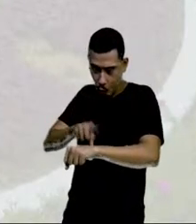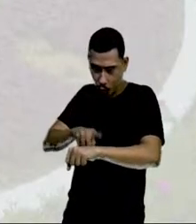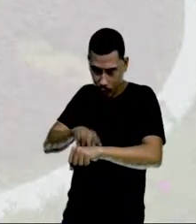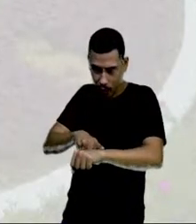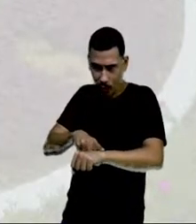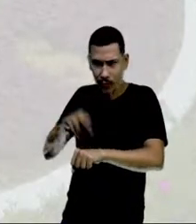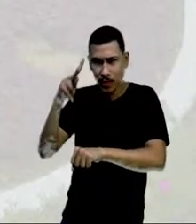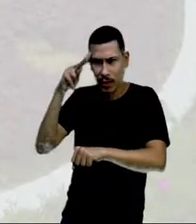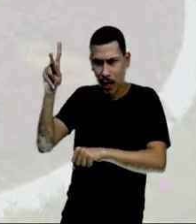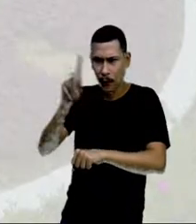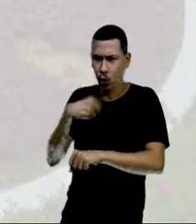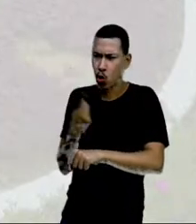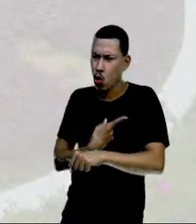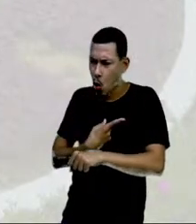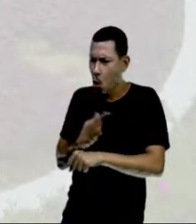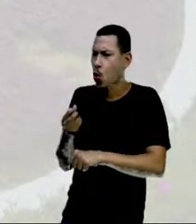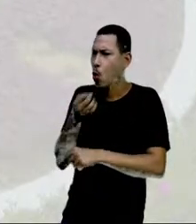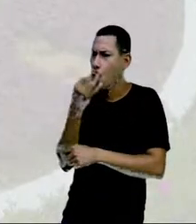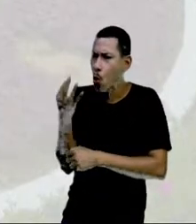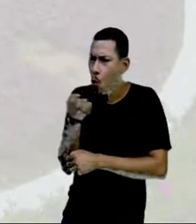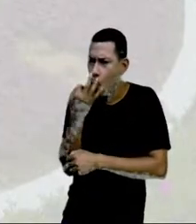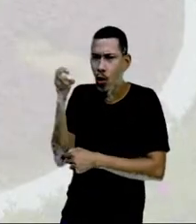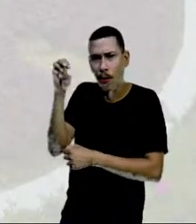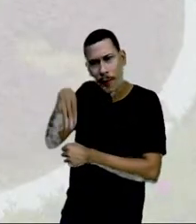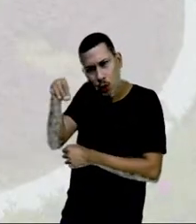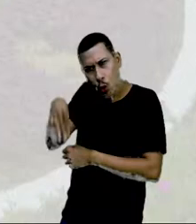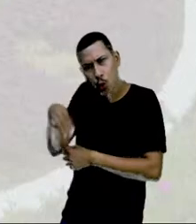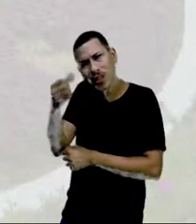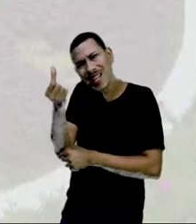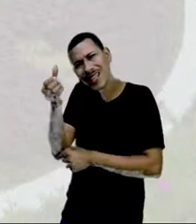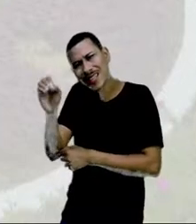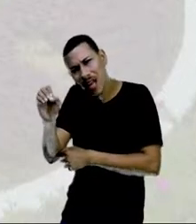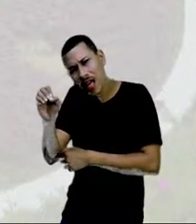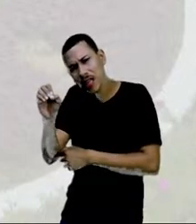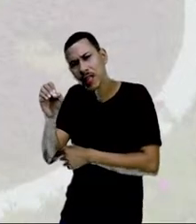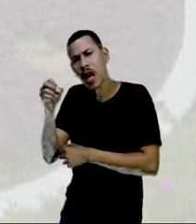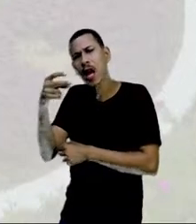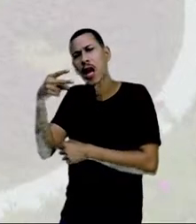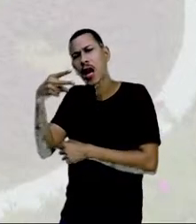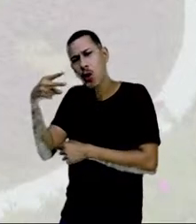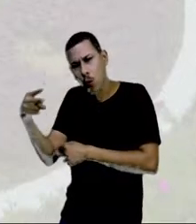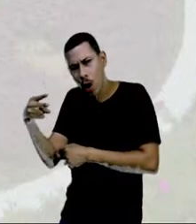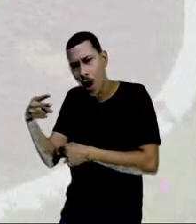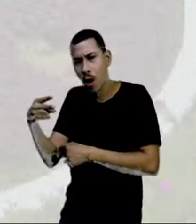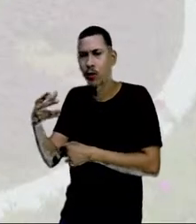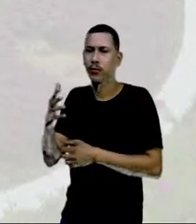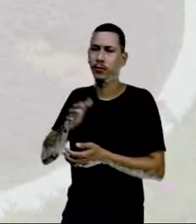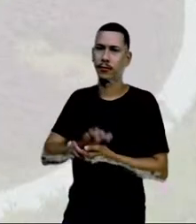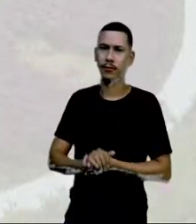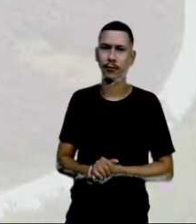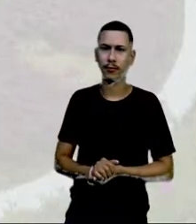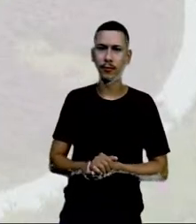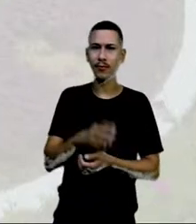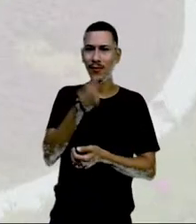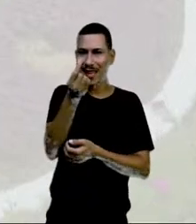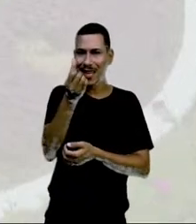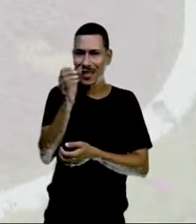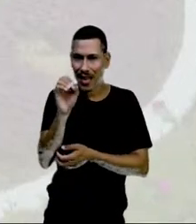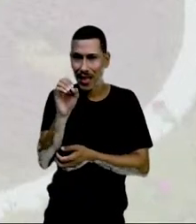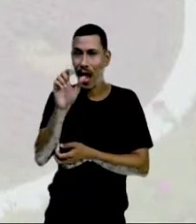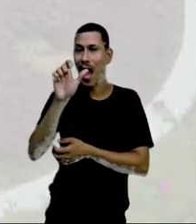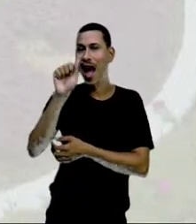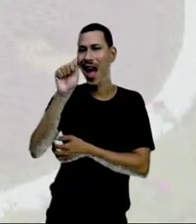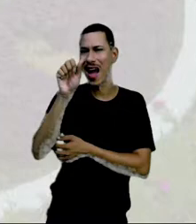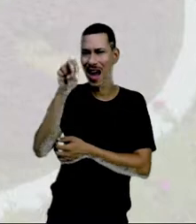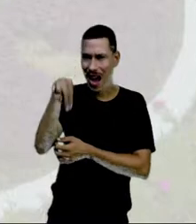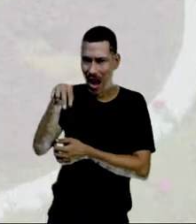se a gente for contar os minutos, são 60. Então a gente vai gerar 60 espaços menores, 60